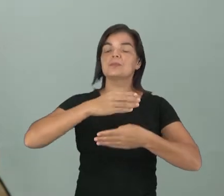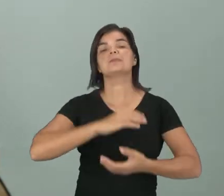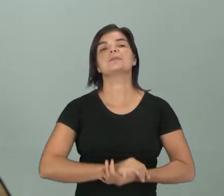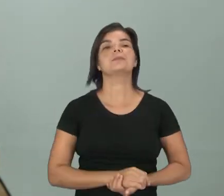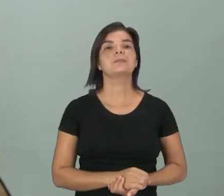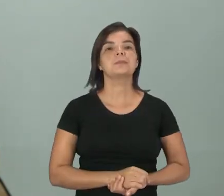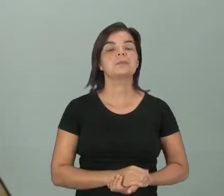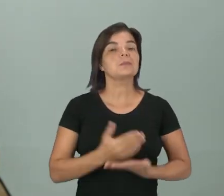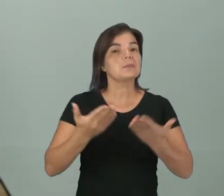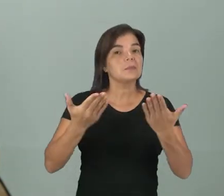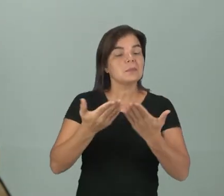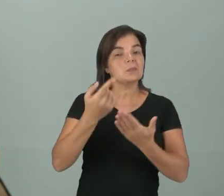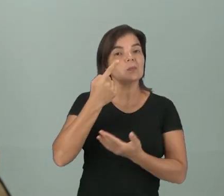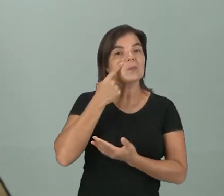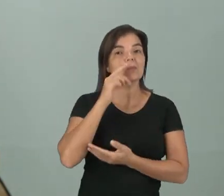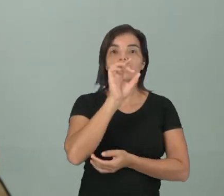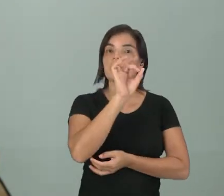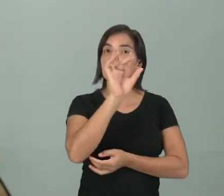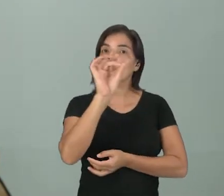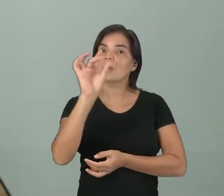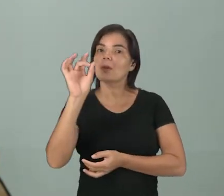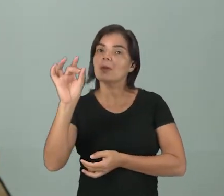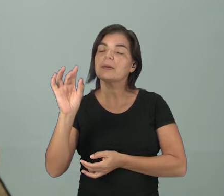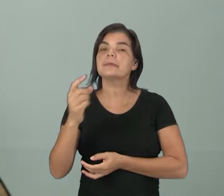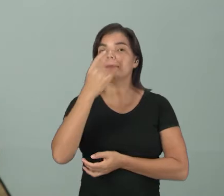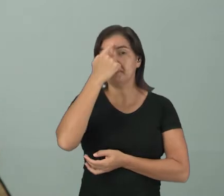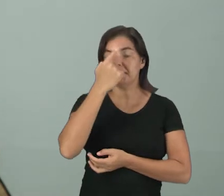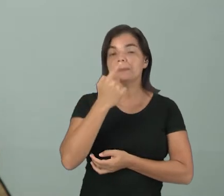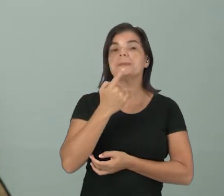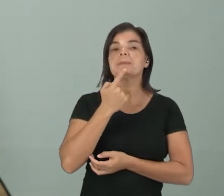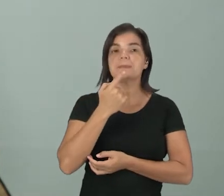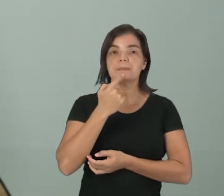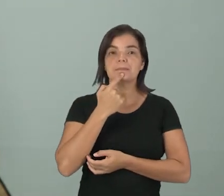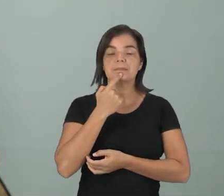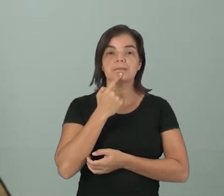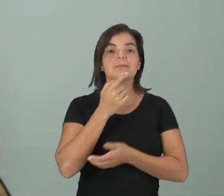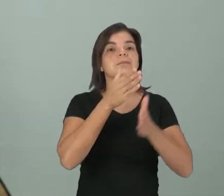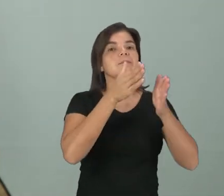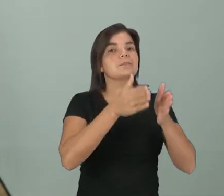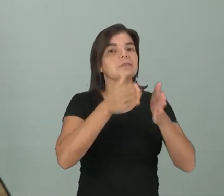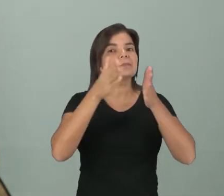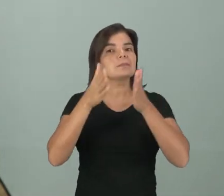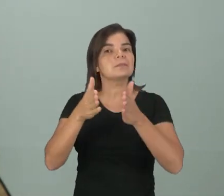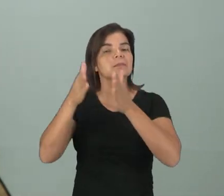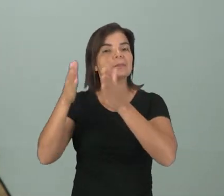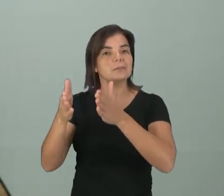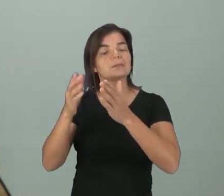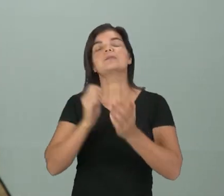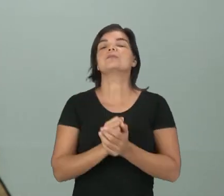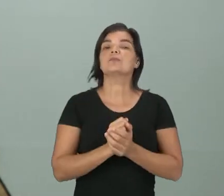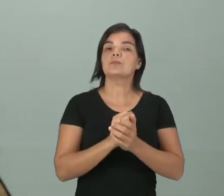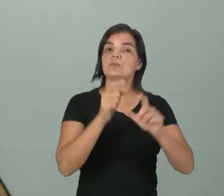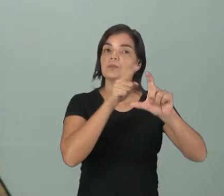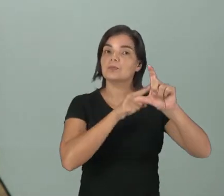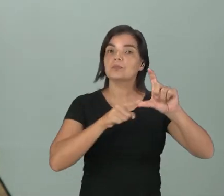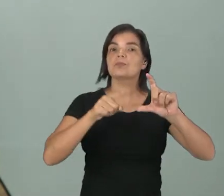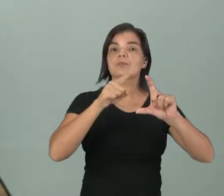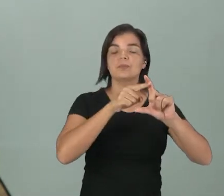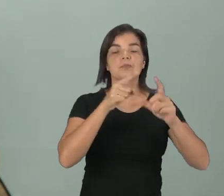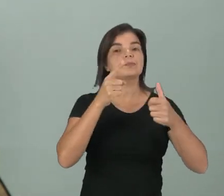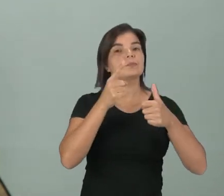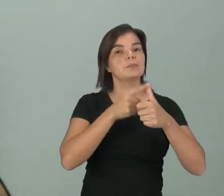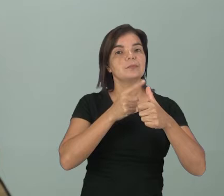bem. Agora nós vamos pegar cada uma dessas imagens e nós vamos classificá-las. O que for corpos redondos